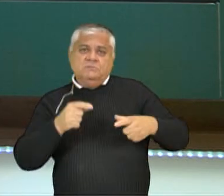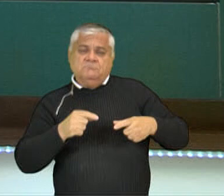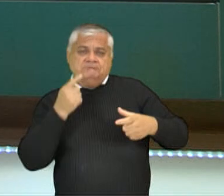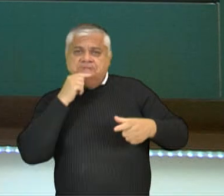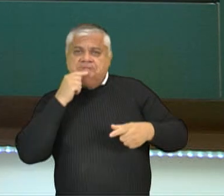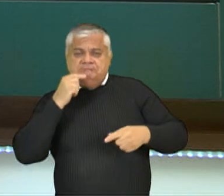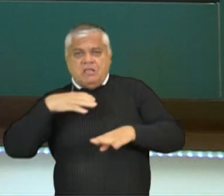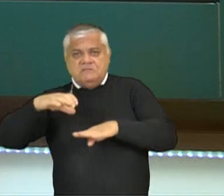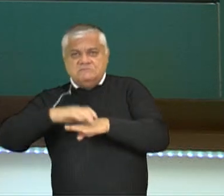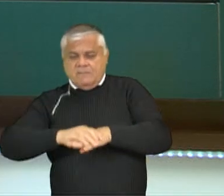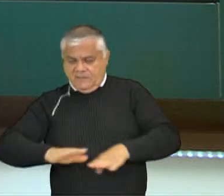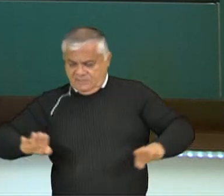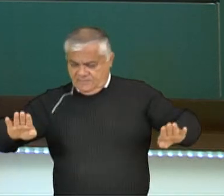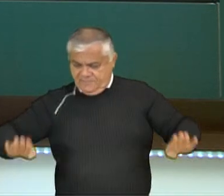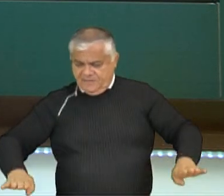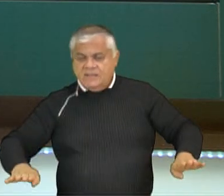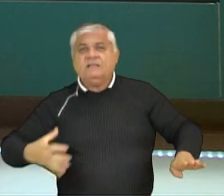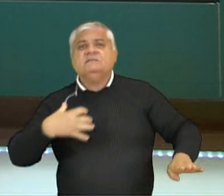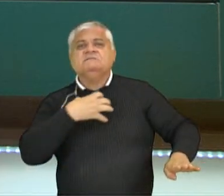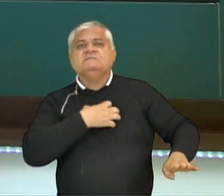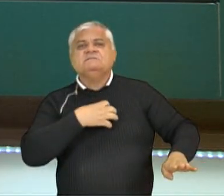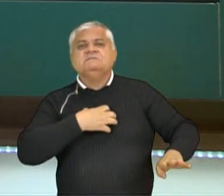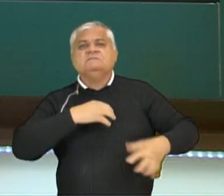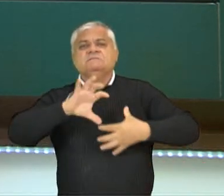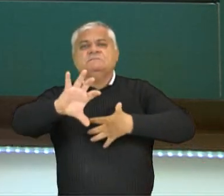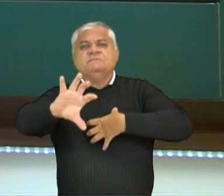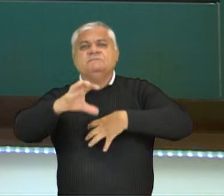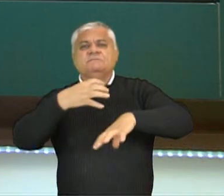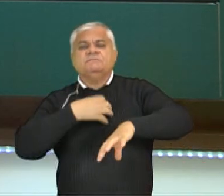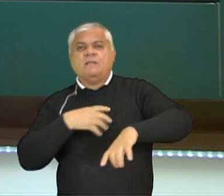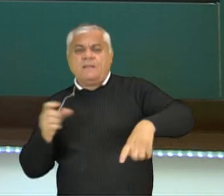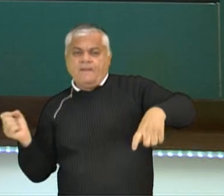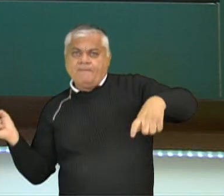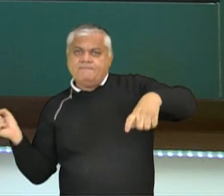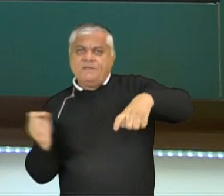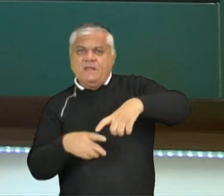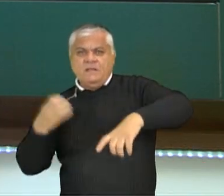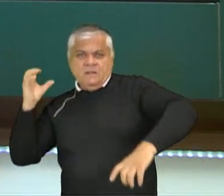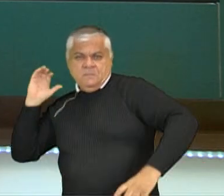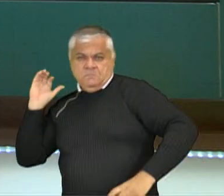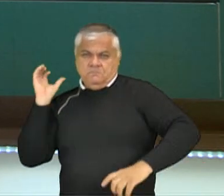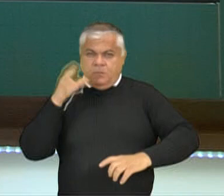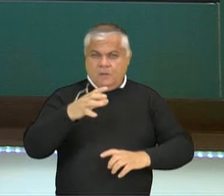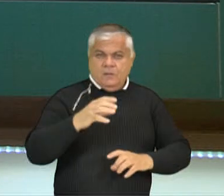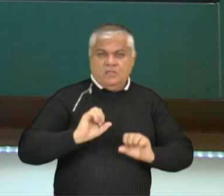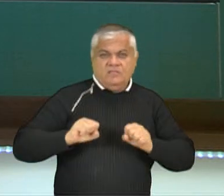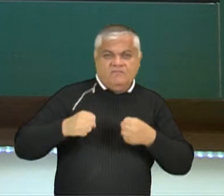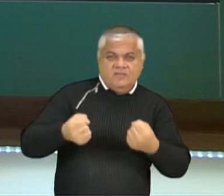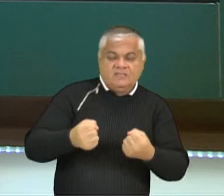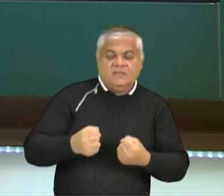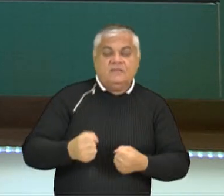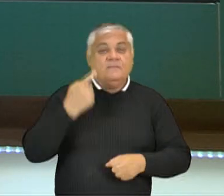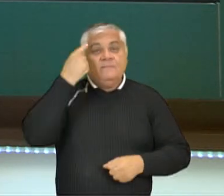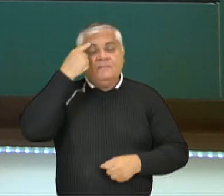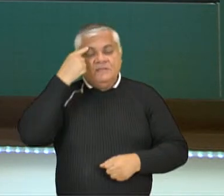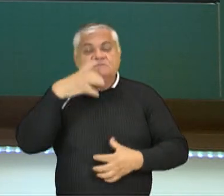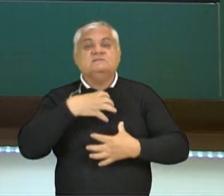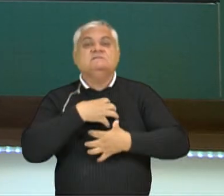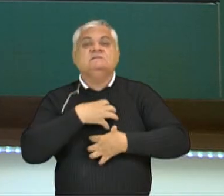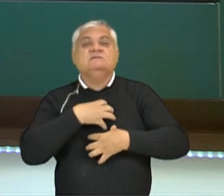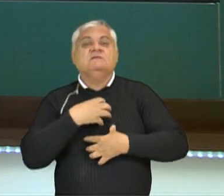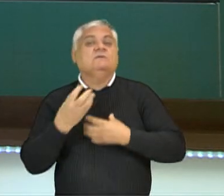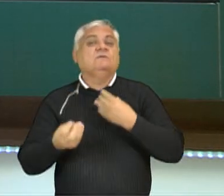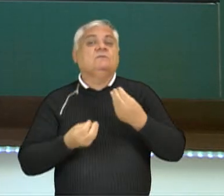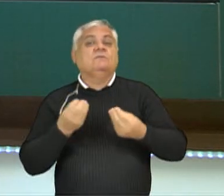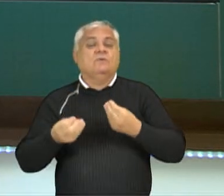ali para marcar como gol e tenta vivenciar o tentar fazer o gol e o tentar defender. Daí você vai pensar um pouquinho e vai dizer, né,